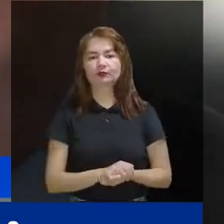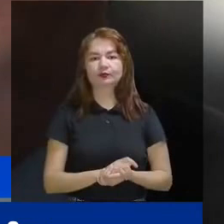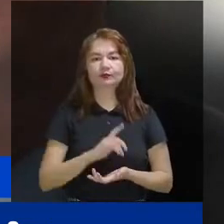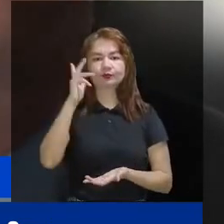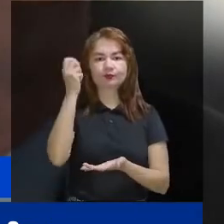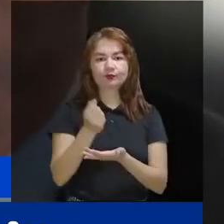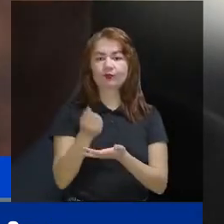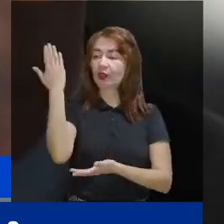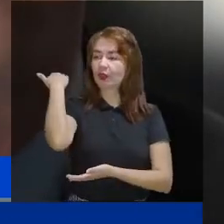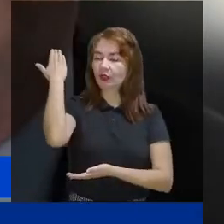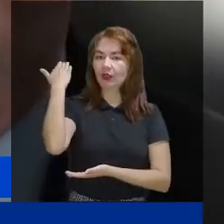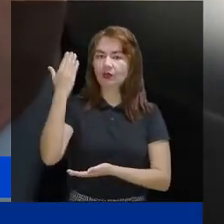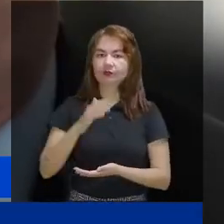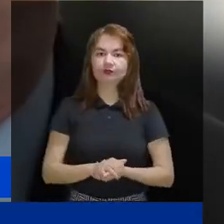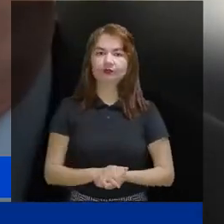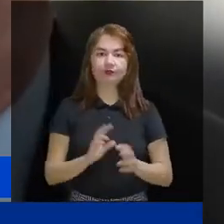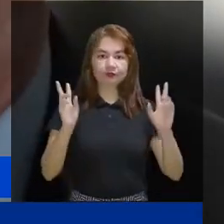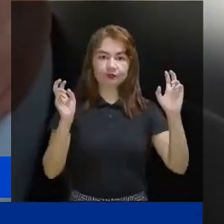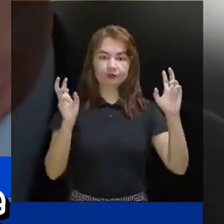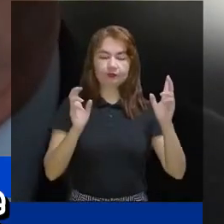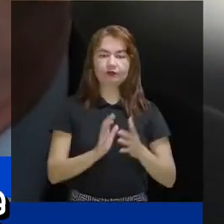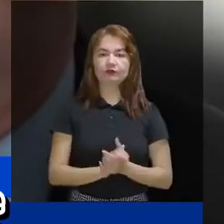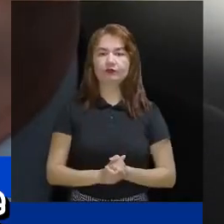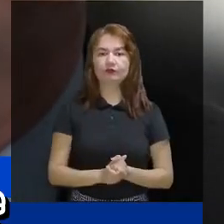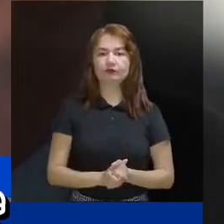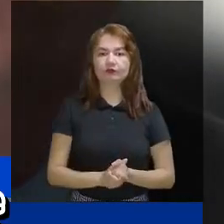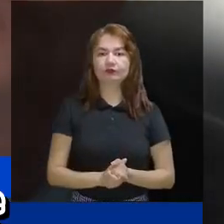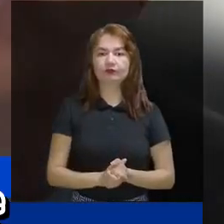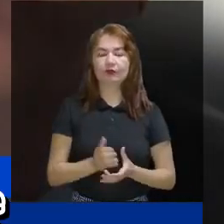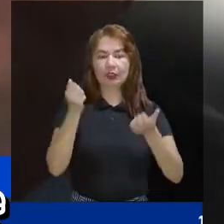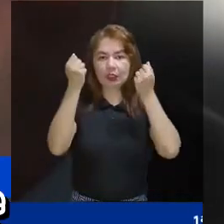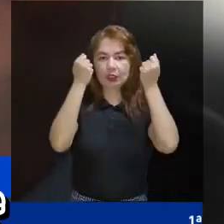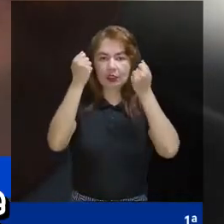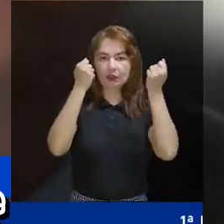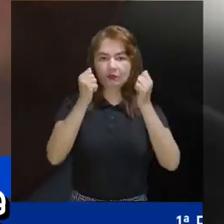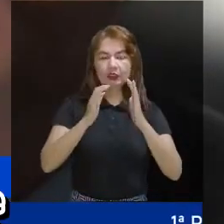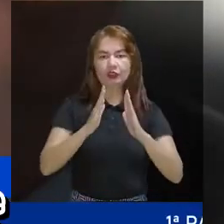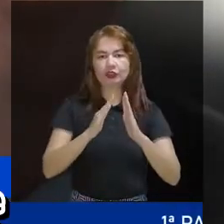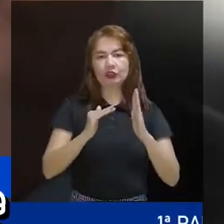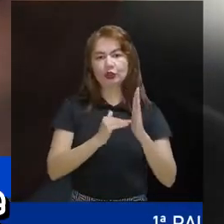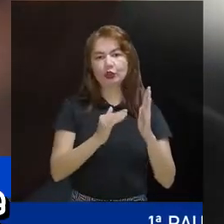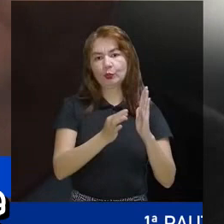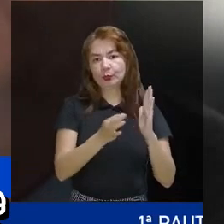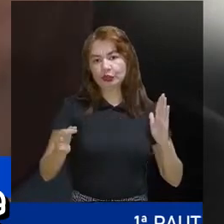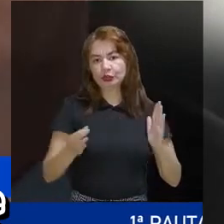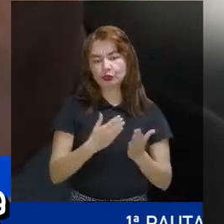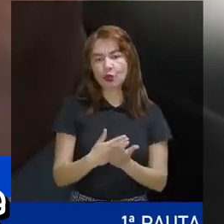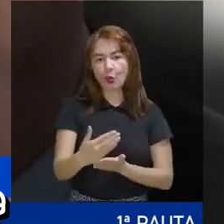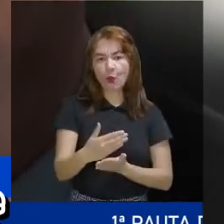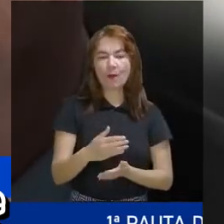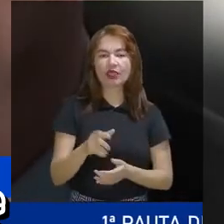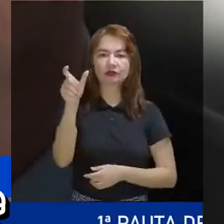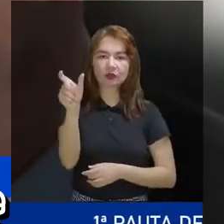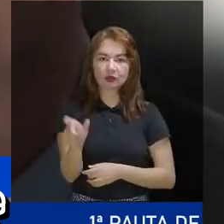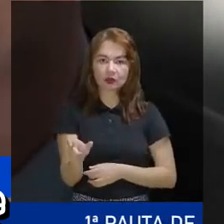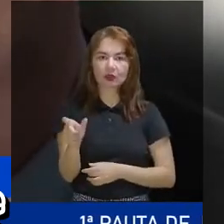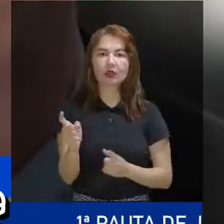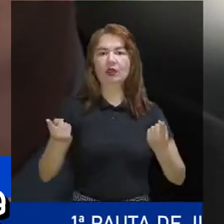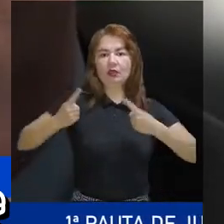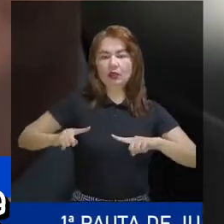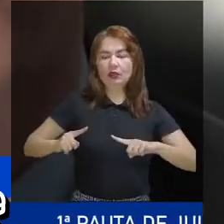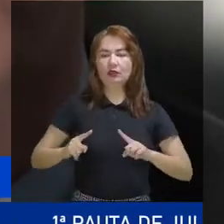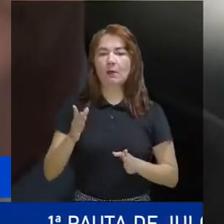decisão agravada naqueles autos. Abro aspas. Da análise da petição inicial, verifica-se que impugnados insurgem-se